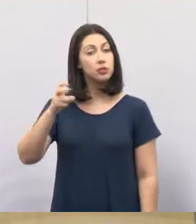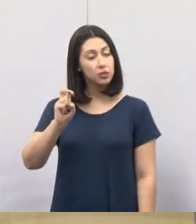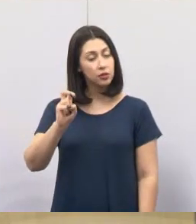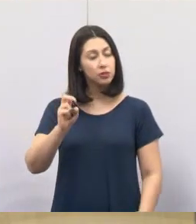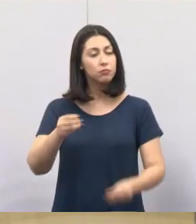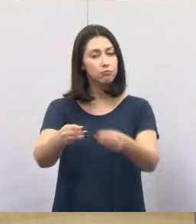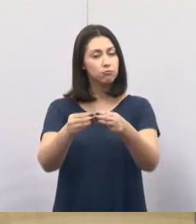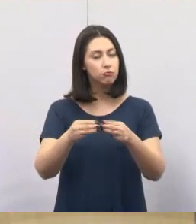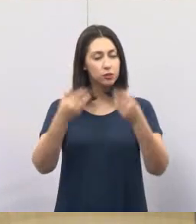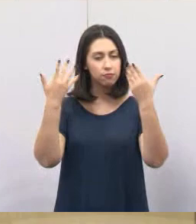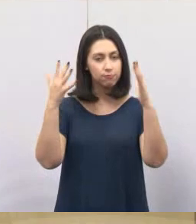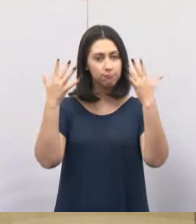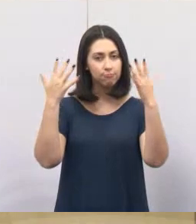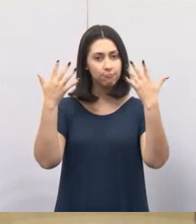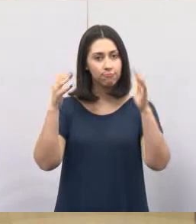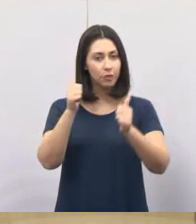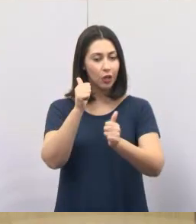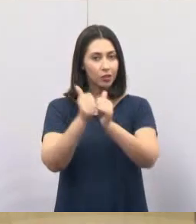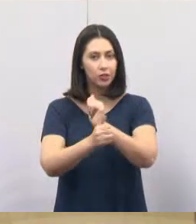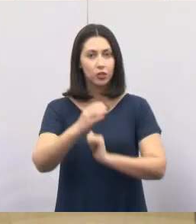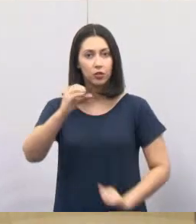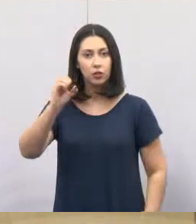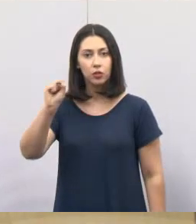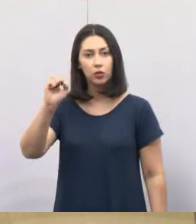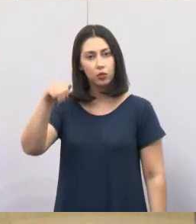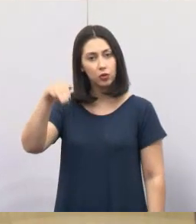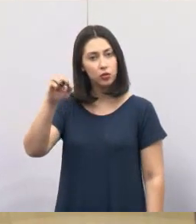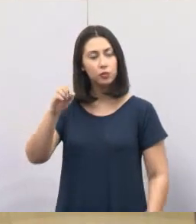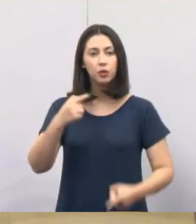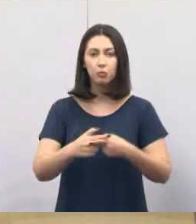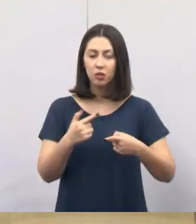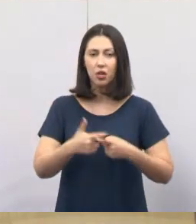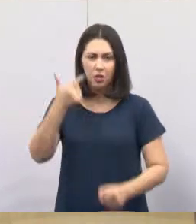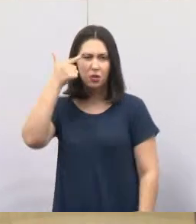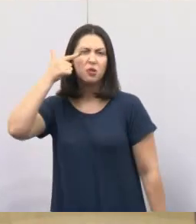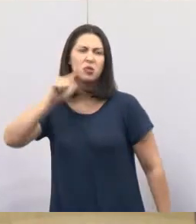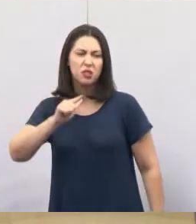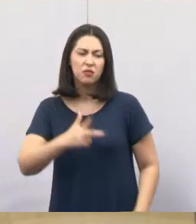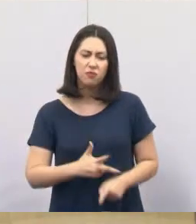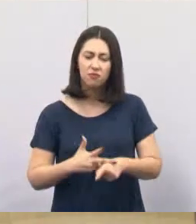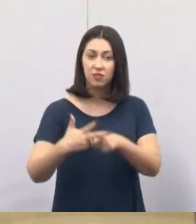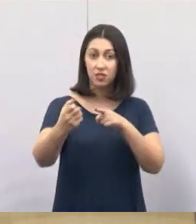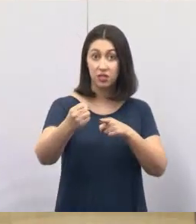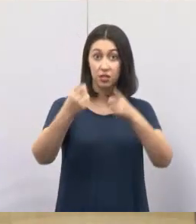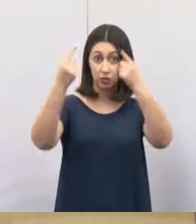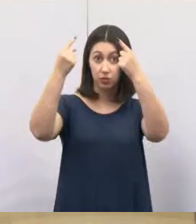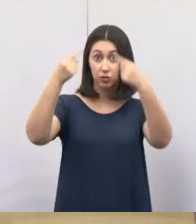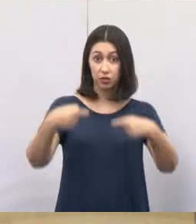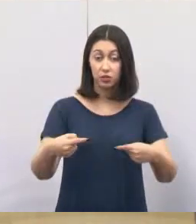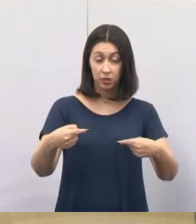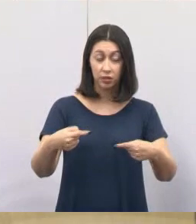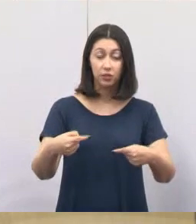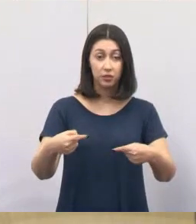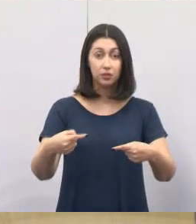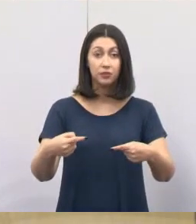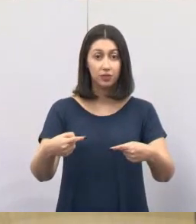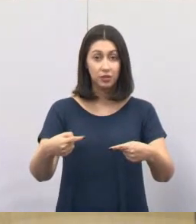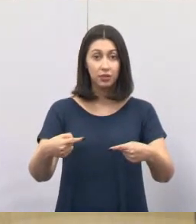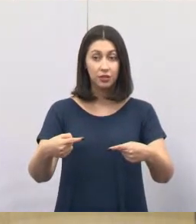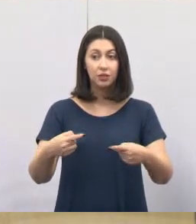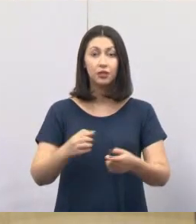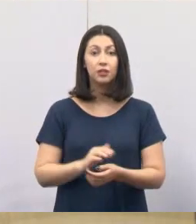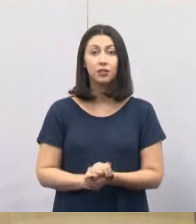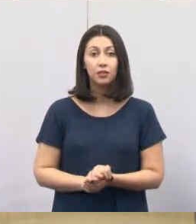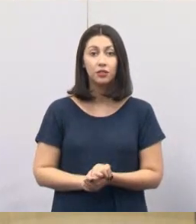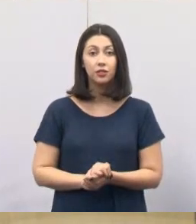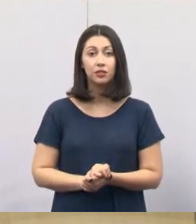Moção congratulatória ao atleta Cosme Rabelo pela conquista dos títulos de campeões, aliás, pelo título de campeão e de